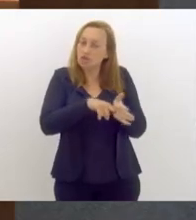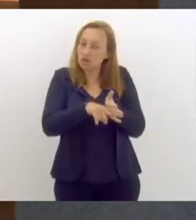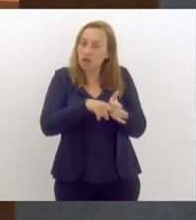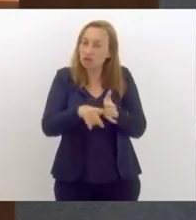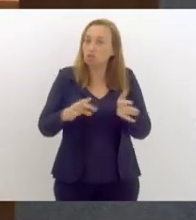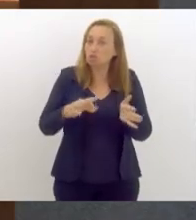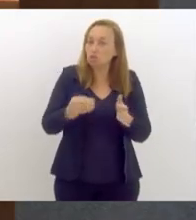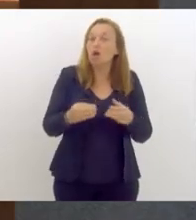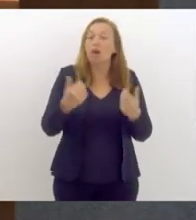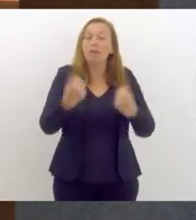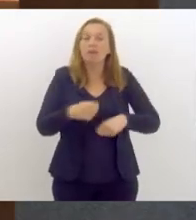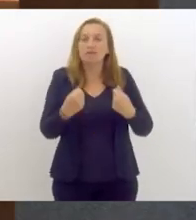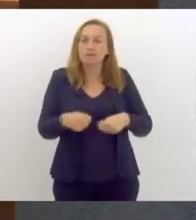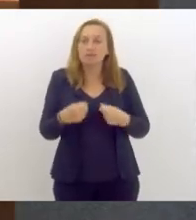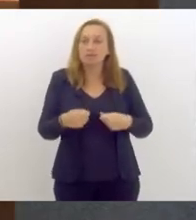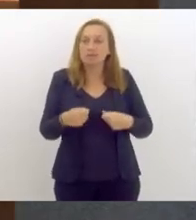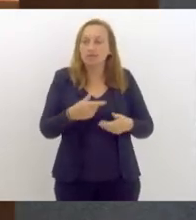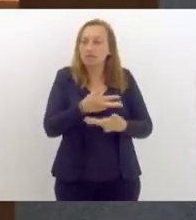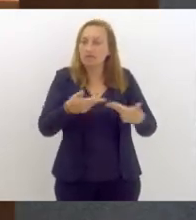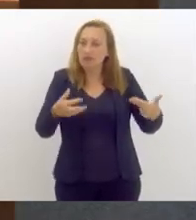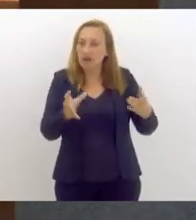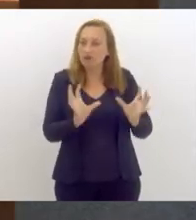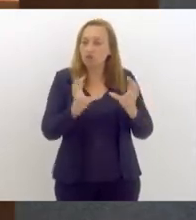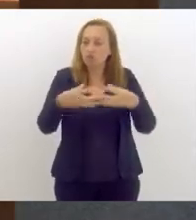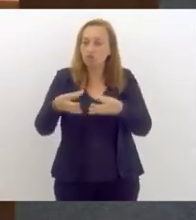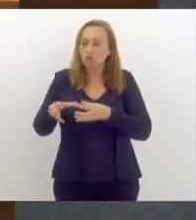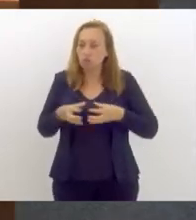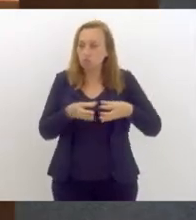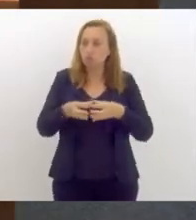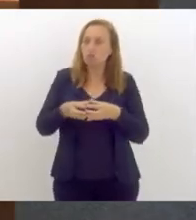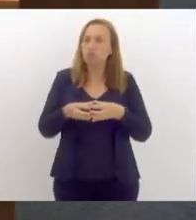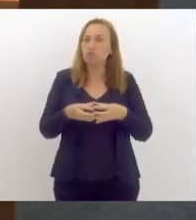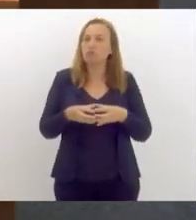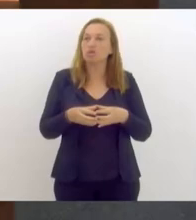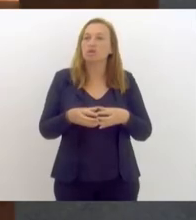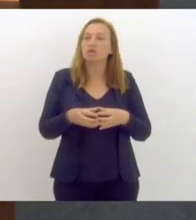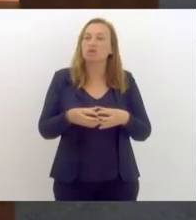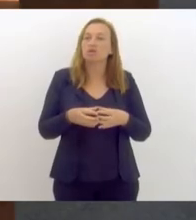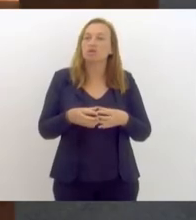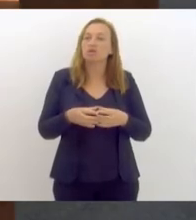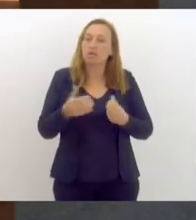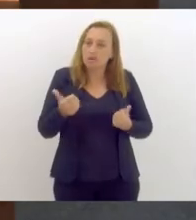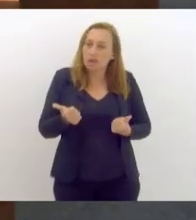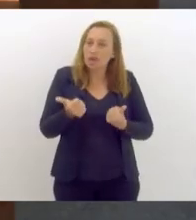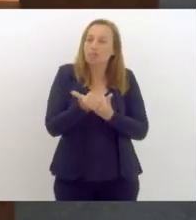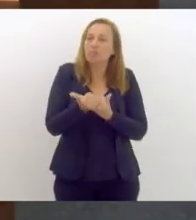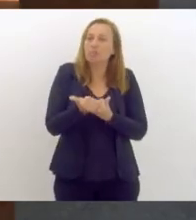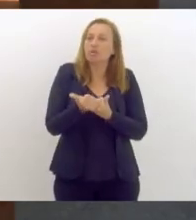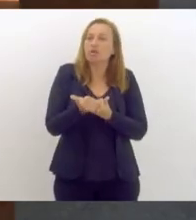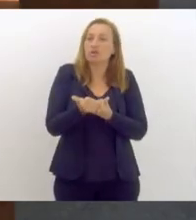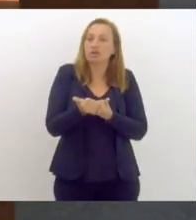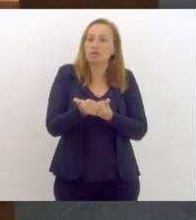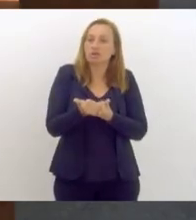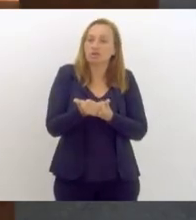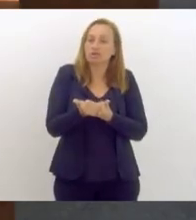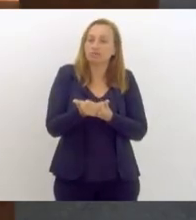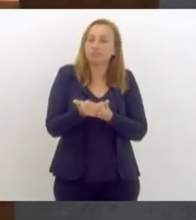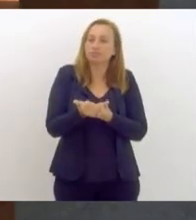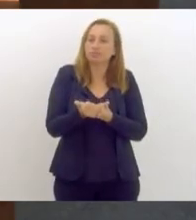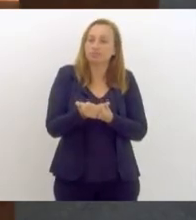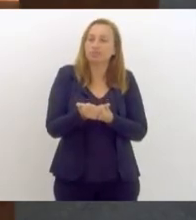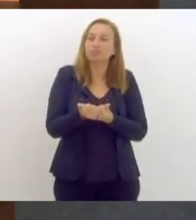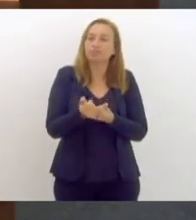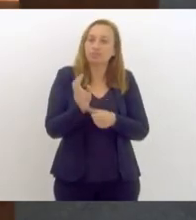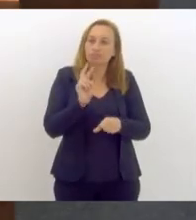de uma série de atores de atrizes digamos assim que compõem essa rede de acolhimento